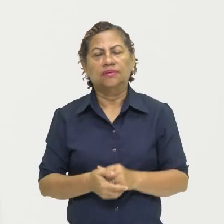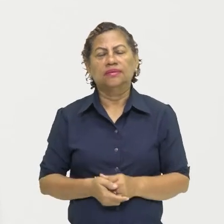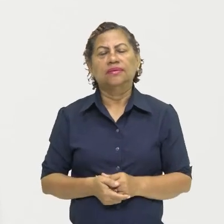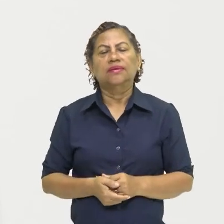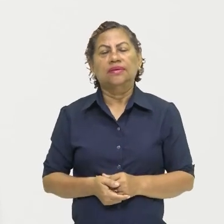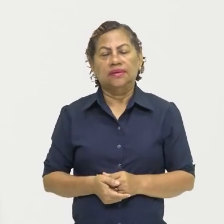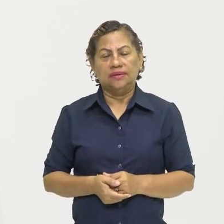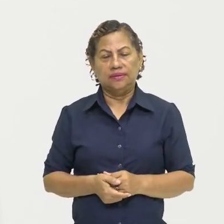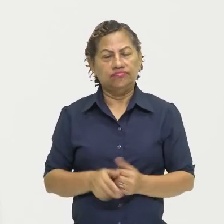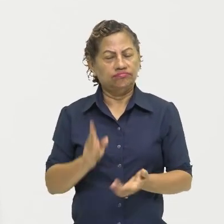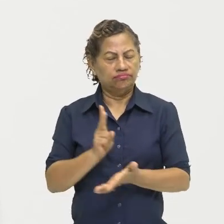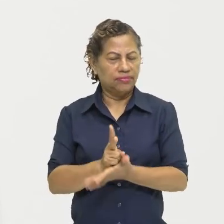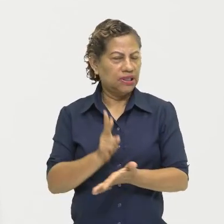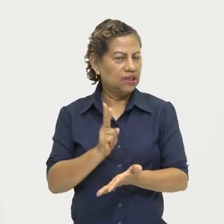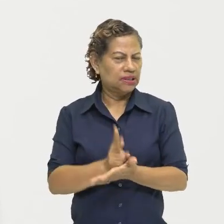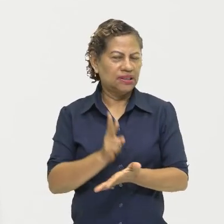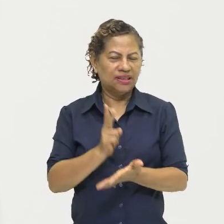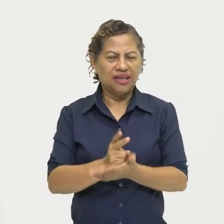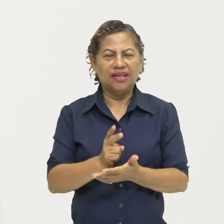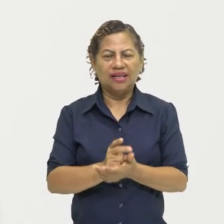né, em fazer as